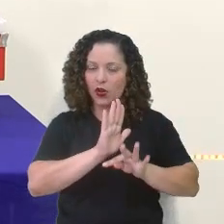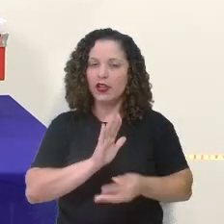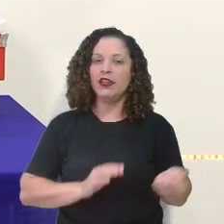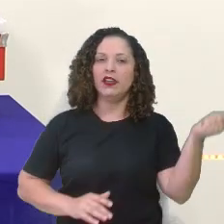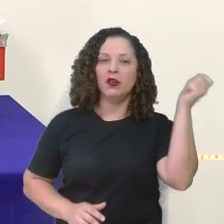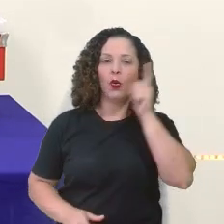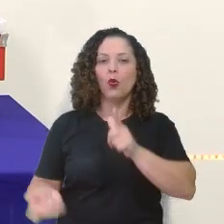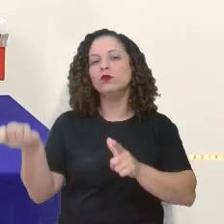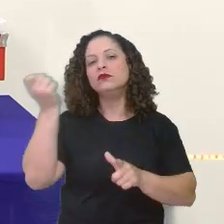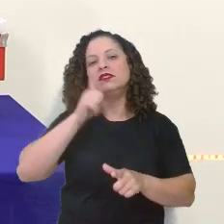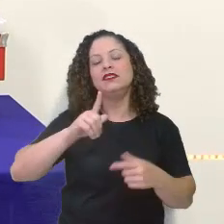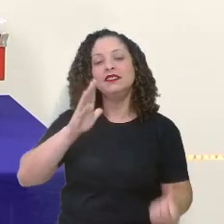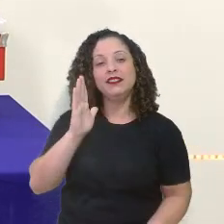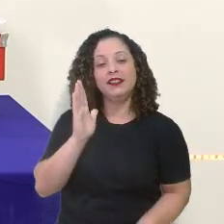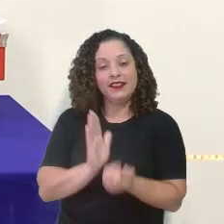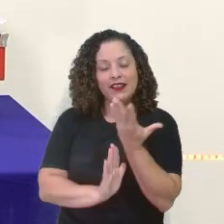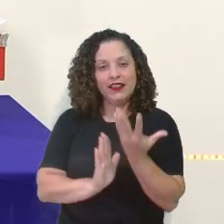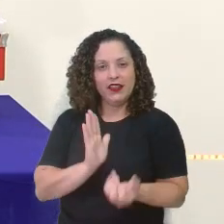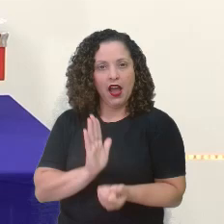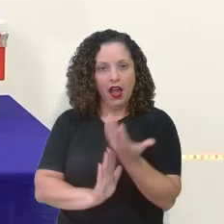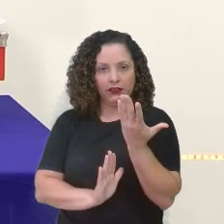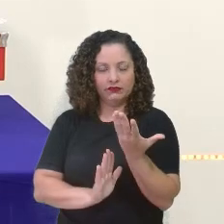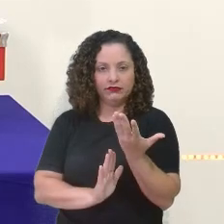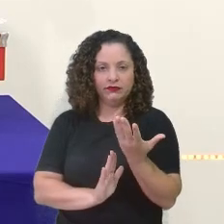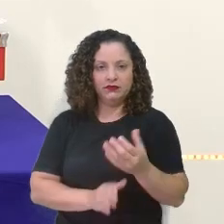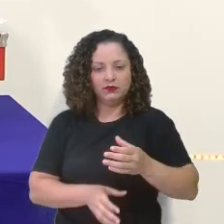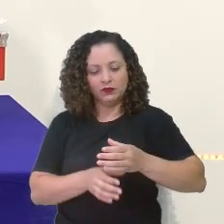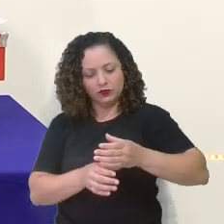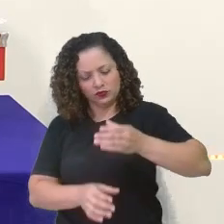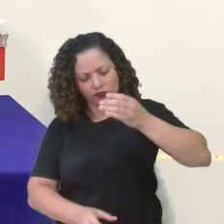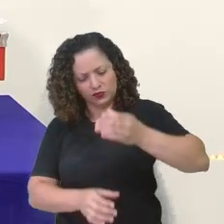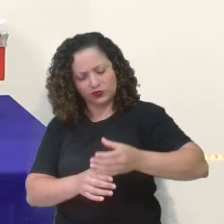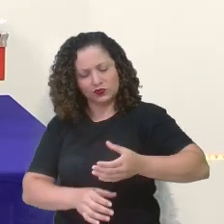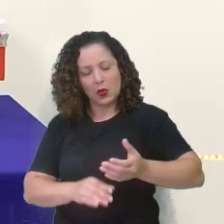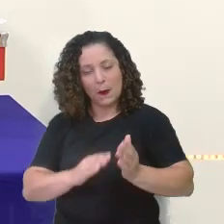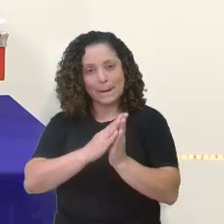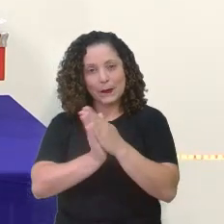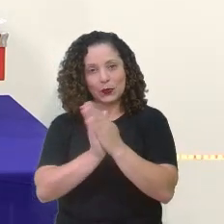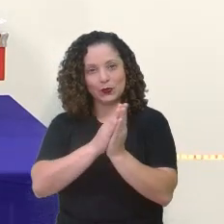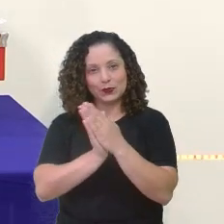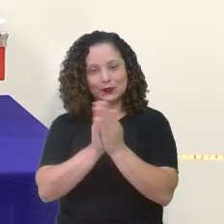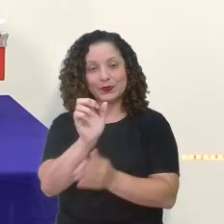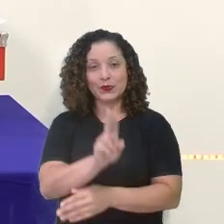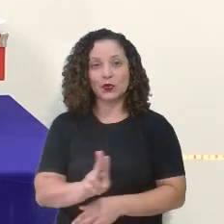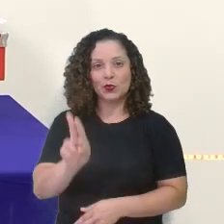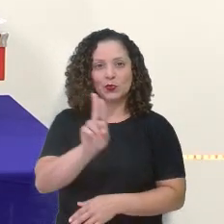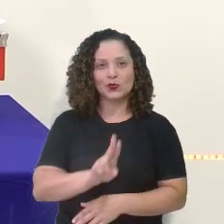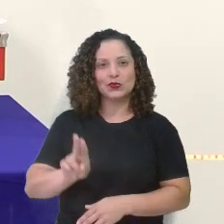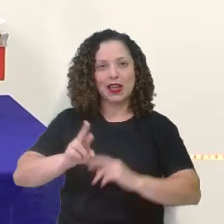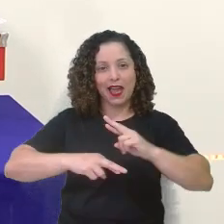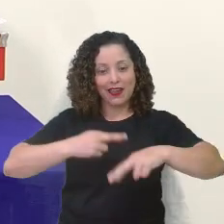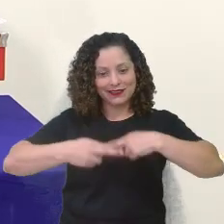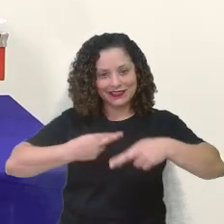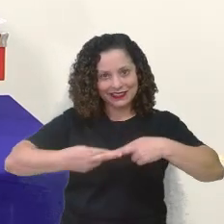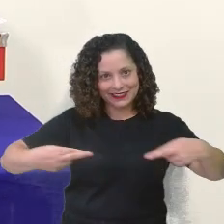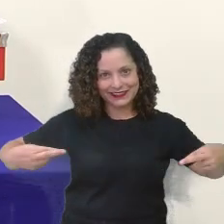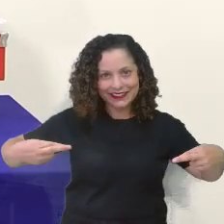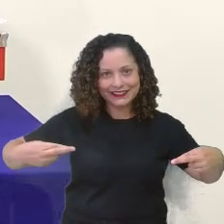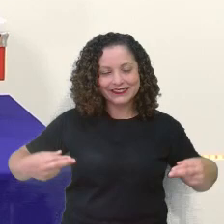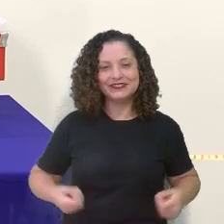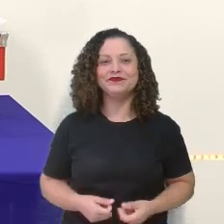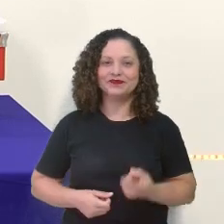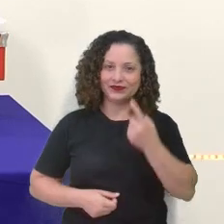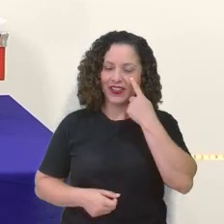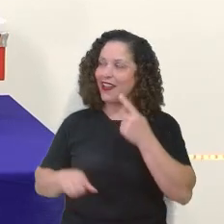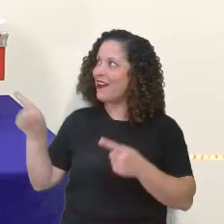consegue construir um quebra-nozes com material reciclado. Olha que legal, o soldadinho de chumbo